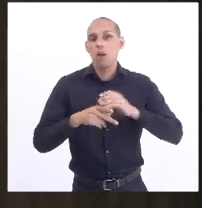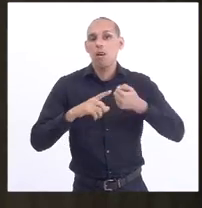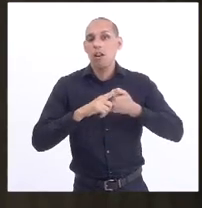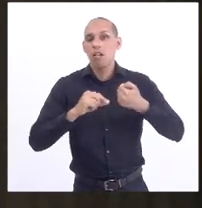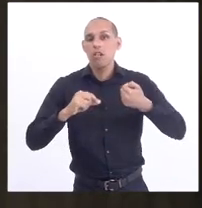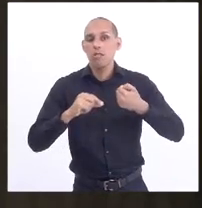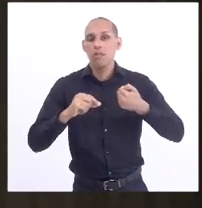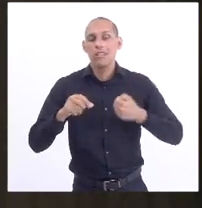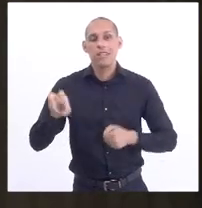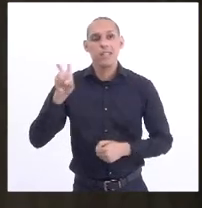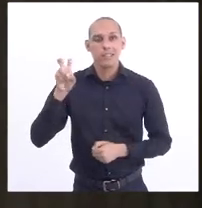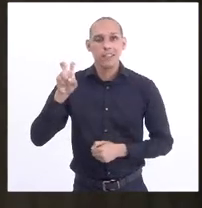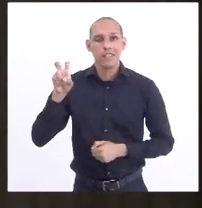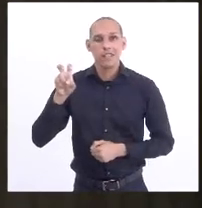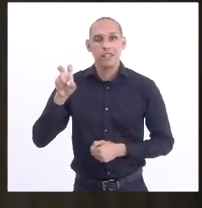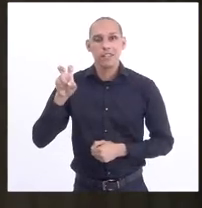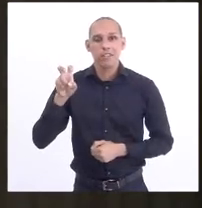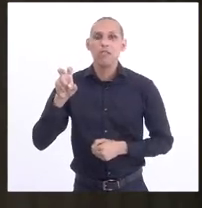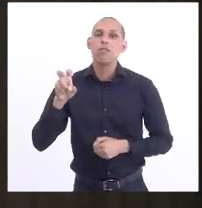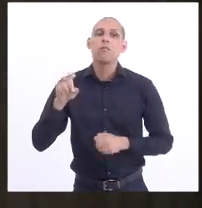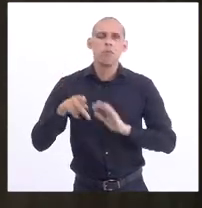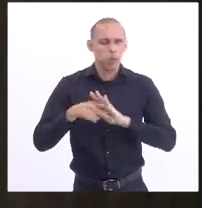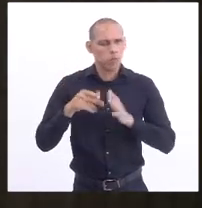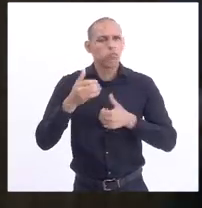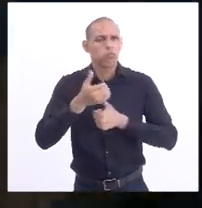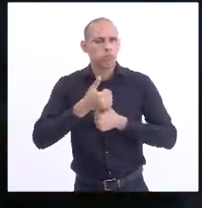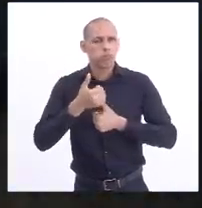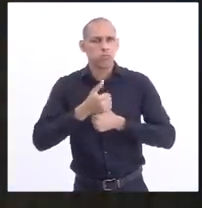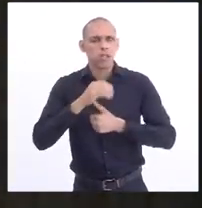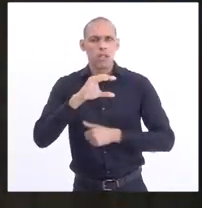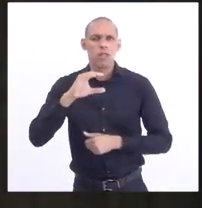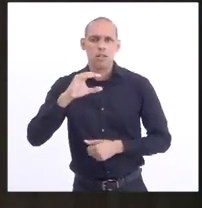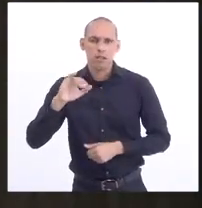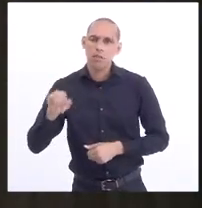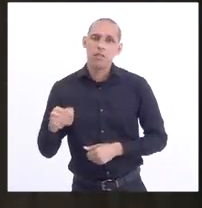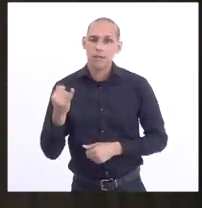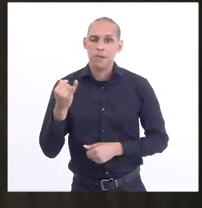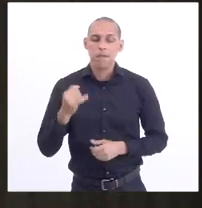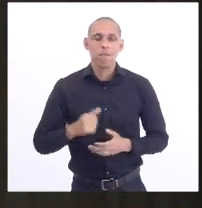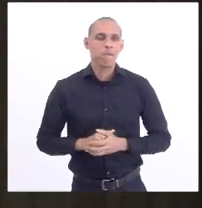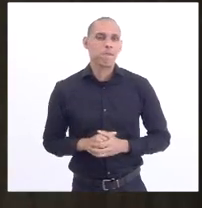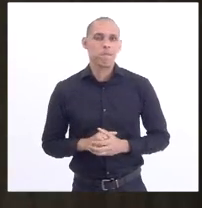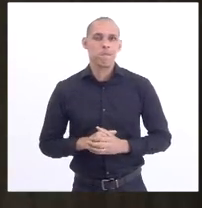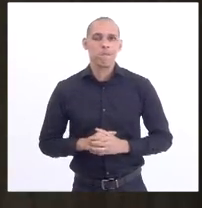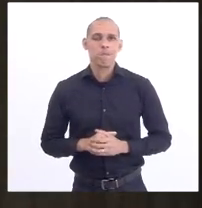5º do substitutivo da CCJ.